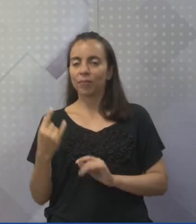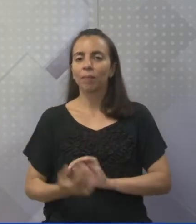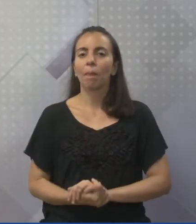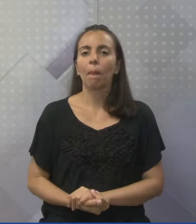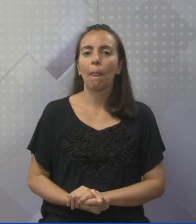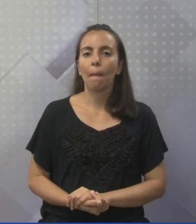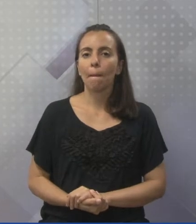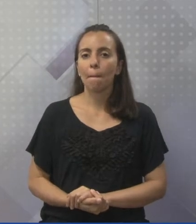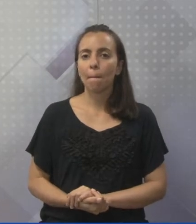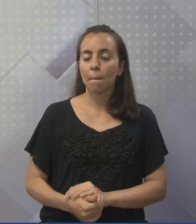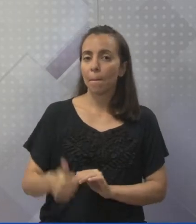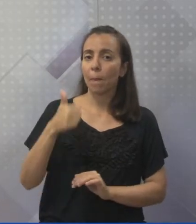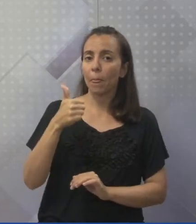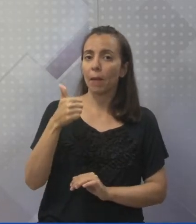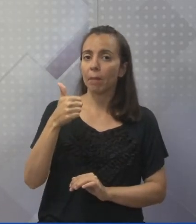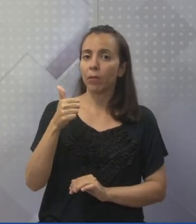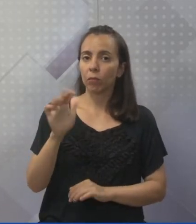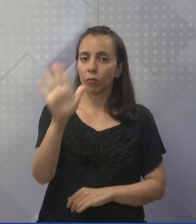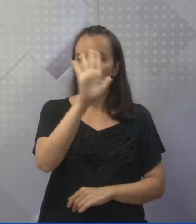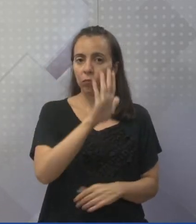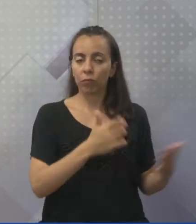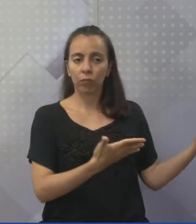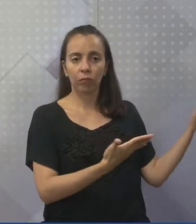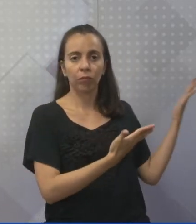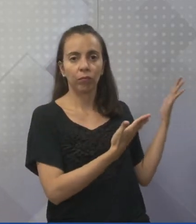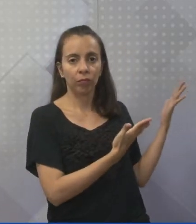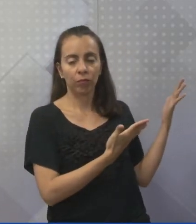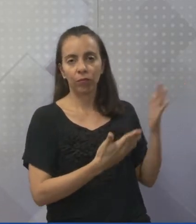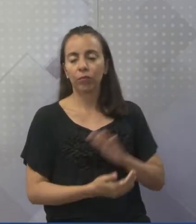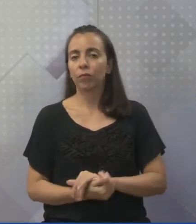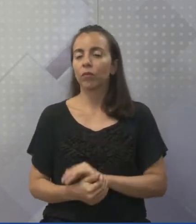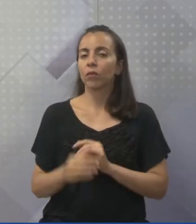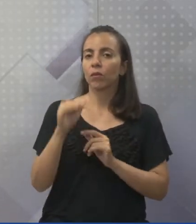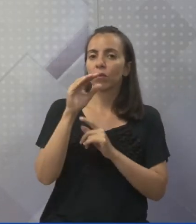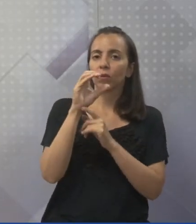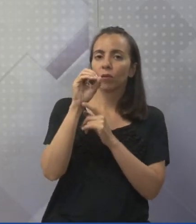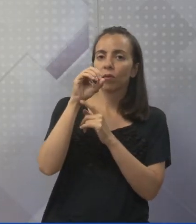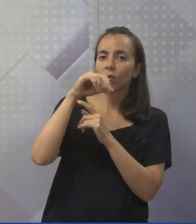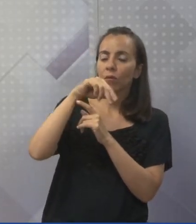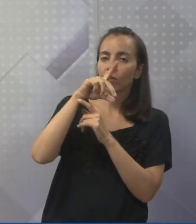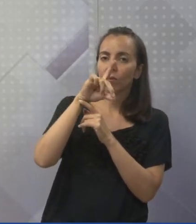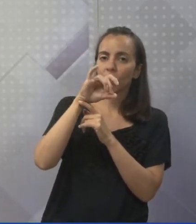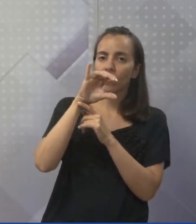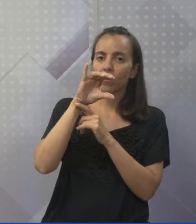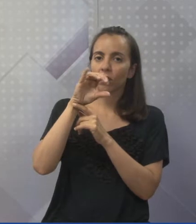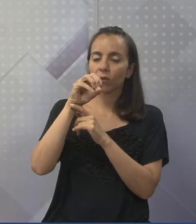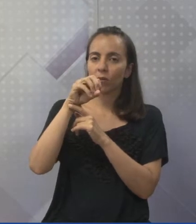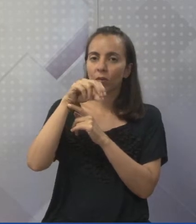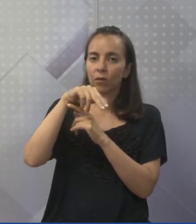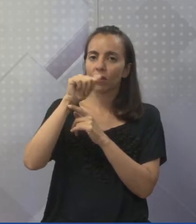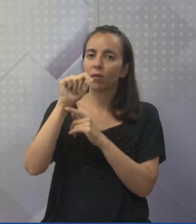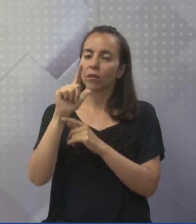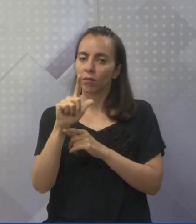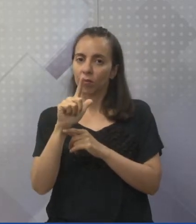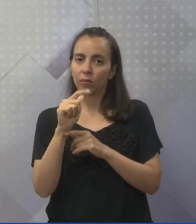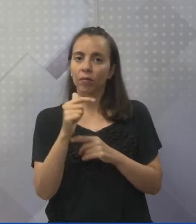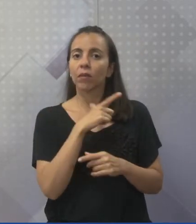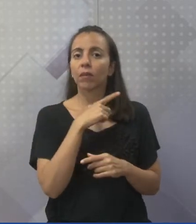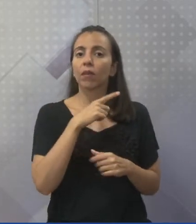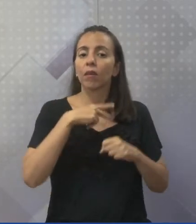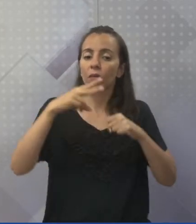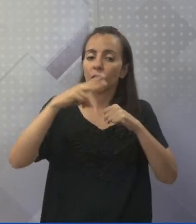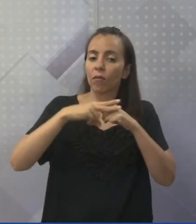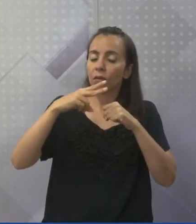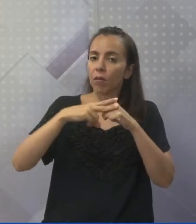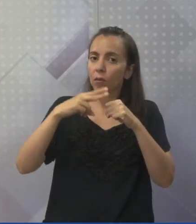Então, no primeiro slide aí eu tenho conditional would, que é o condicional would. Então eu tenho a conjugação do verbo